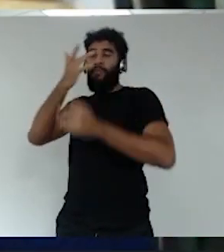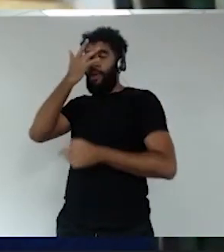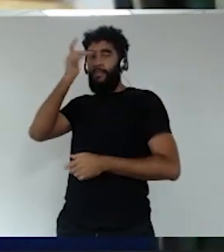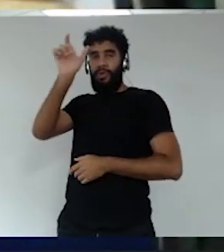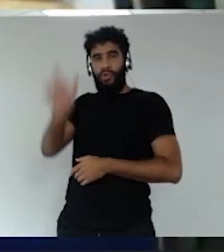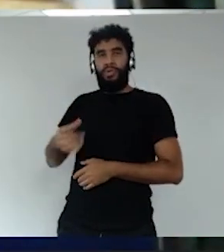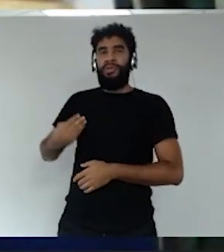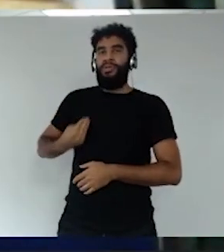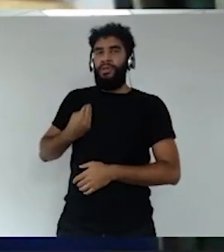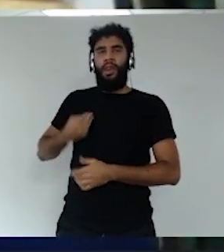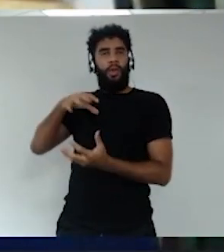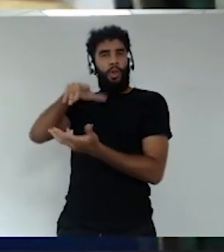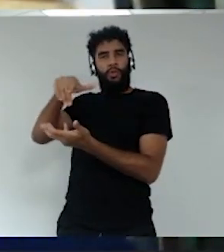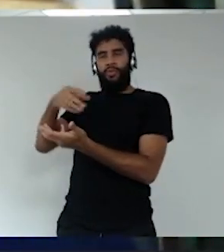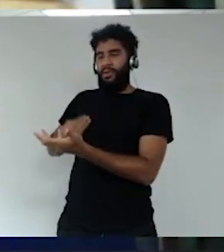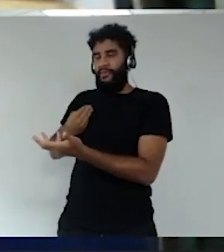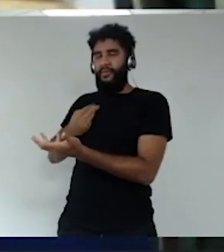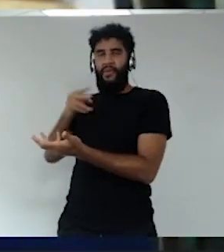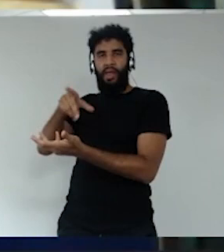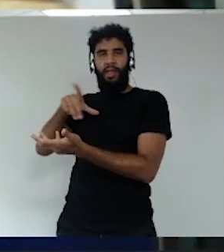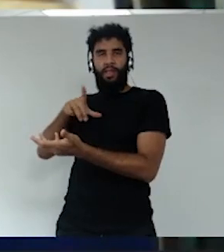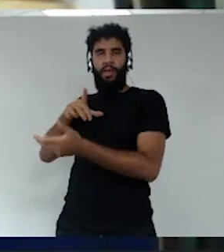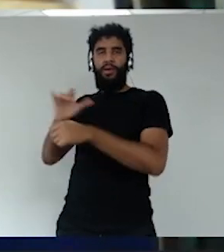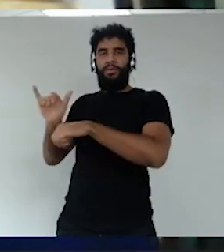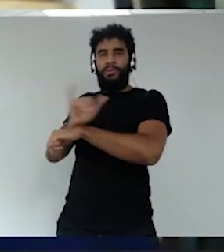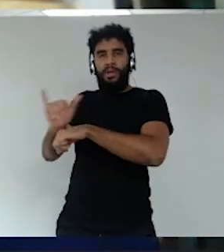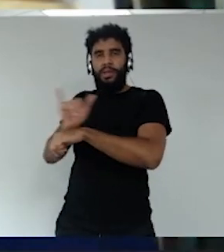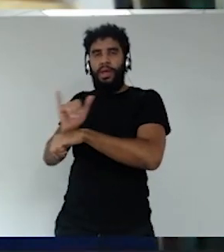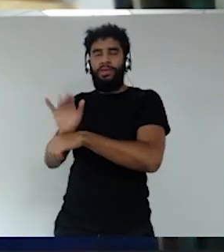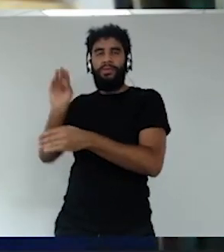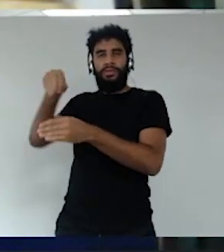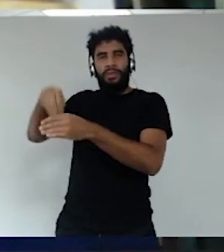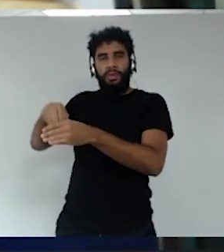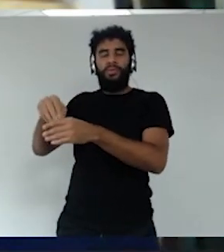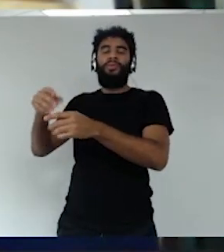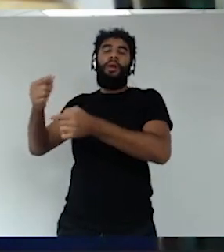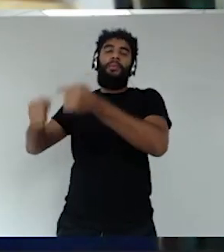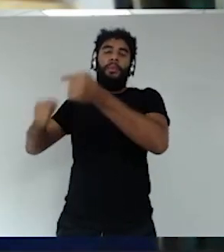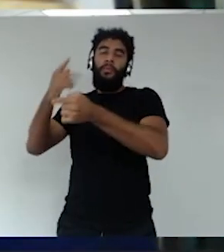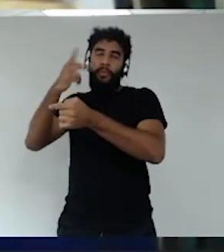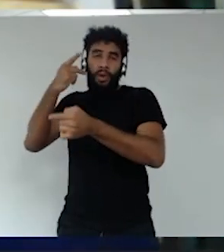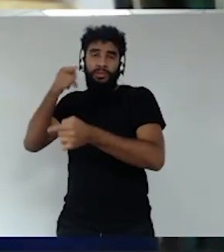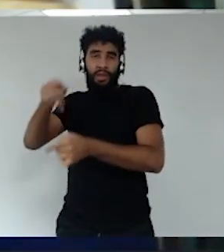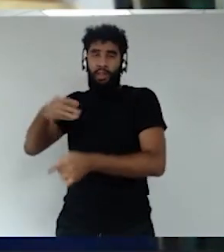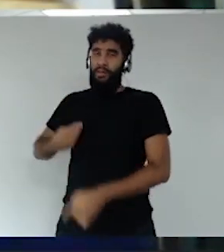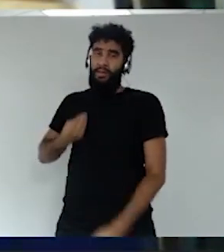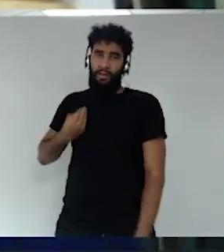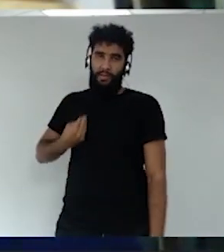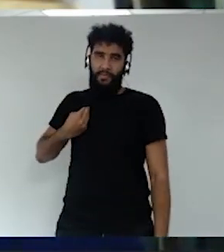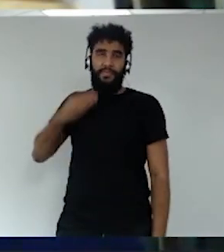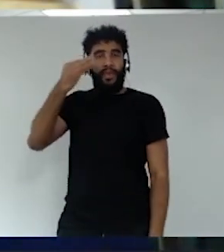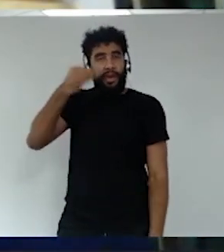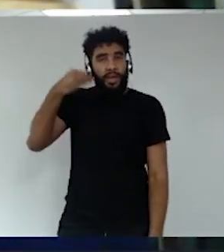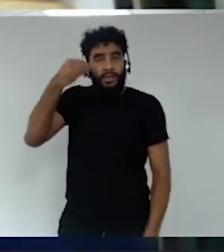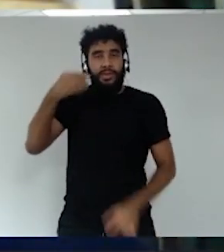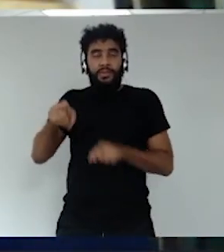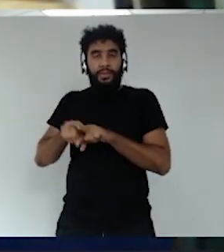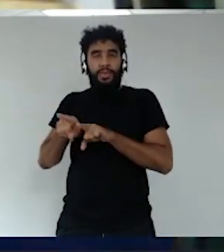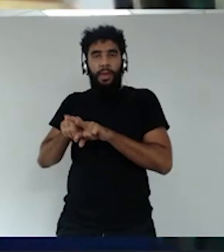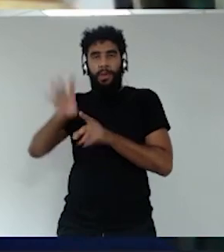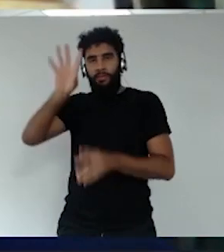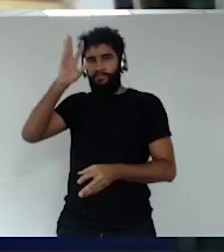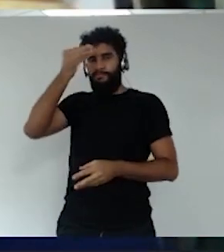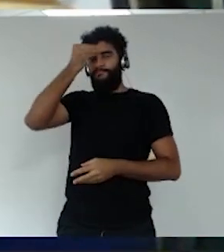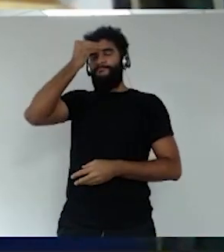mundo da vida e no mundo estratégico da política, de modo que é neste mundo da vida, na experiência e na compreensão